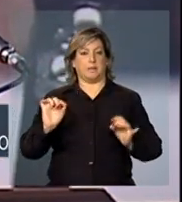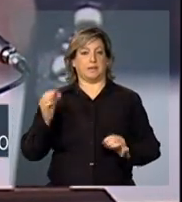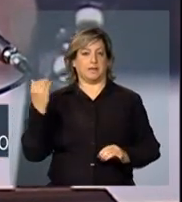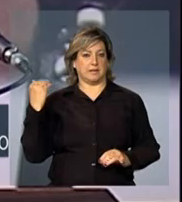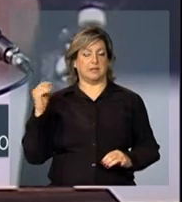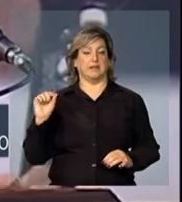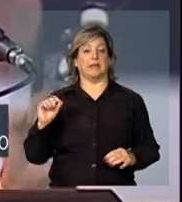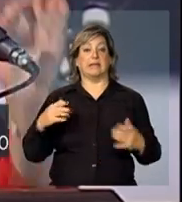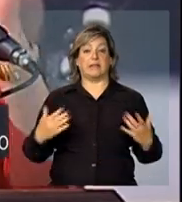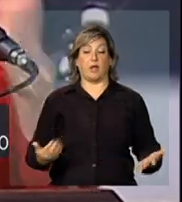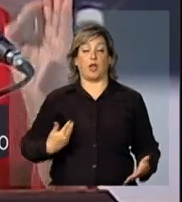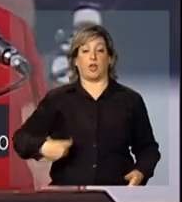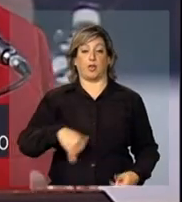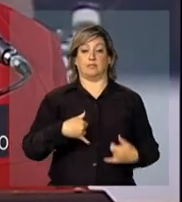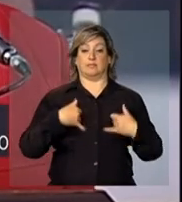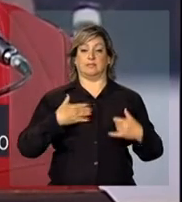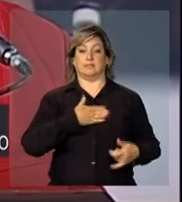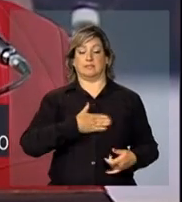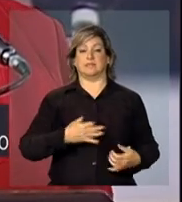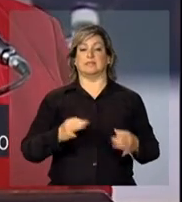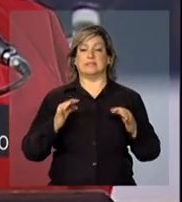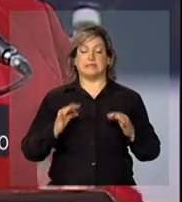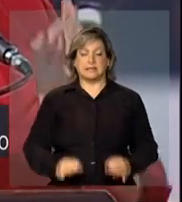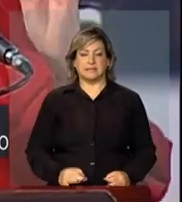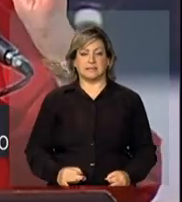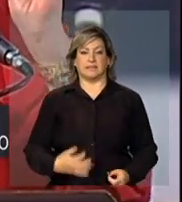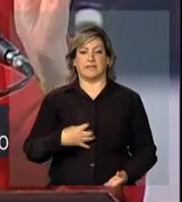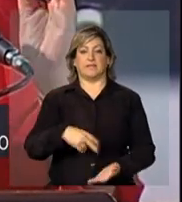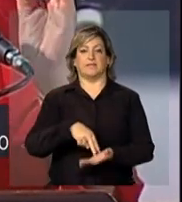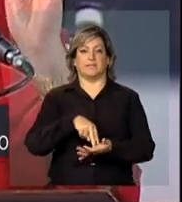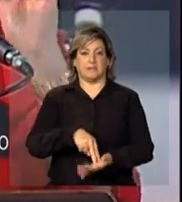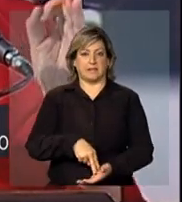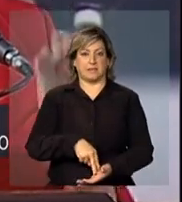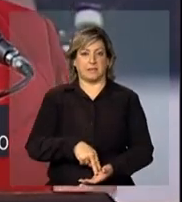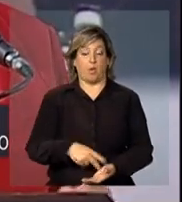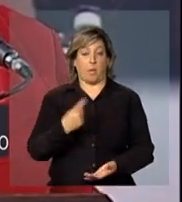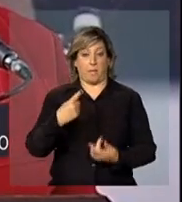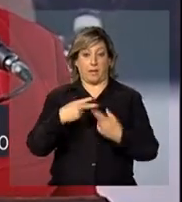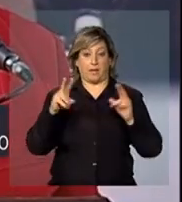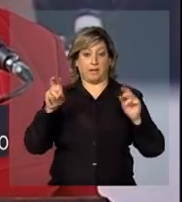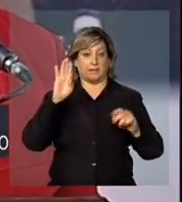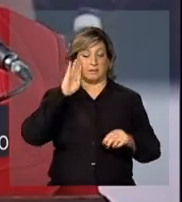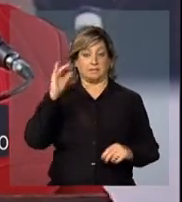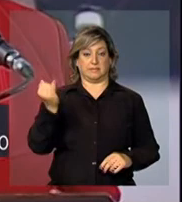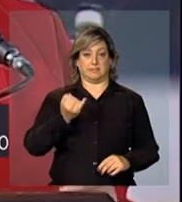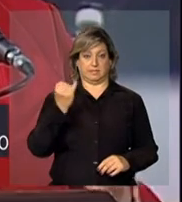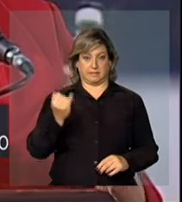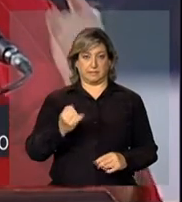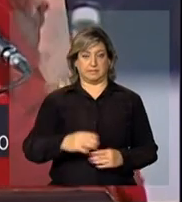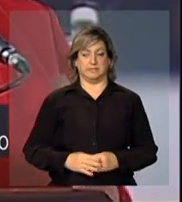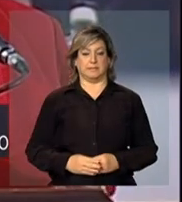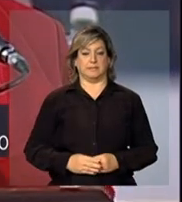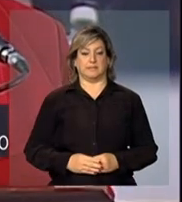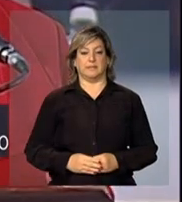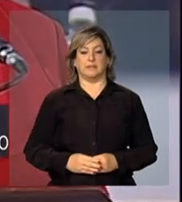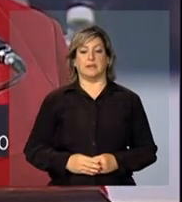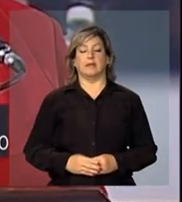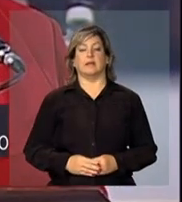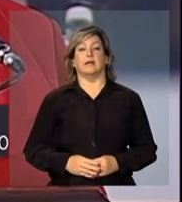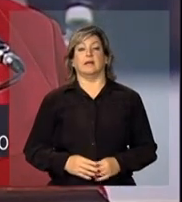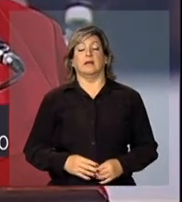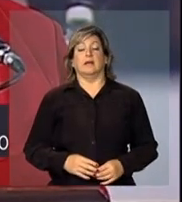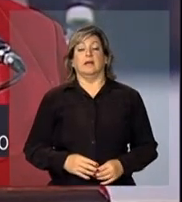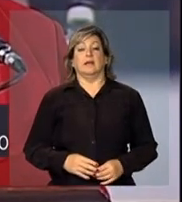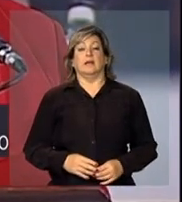para nós afirmação de uma questão fundamental e não só